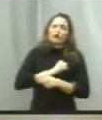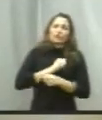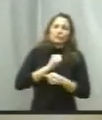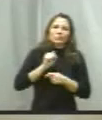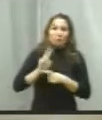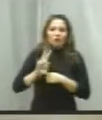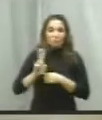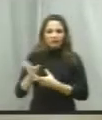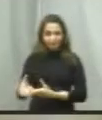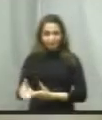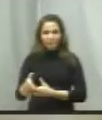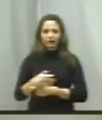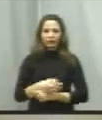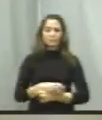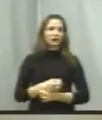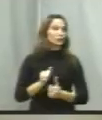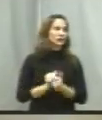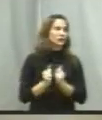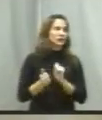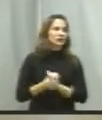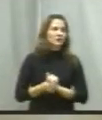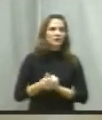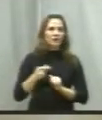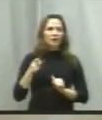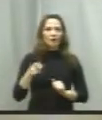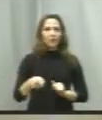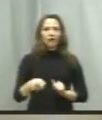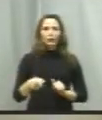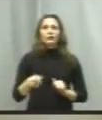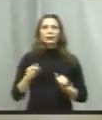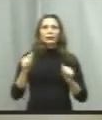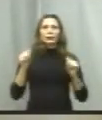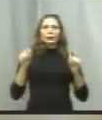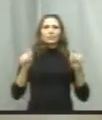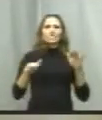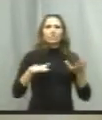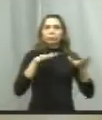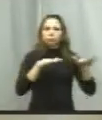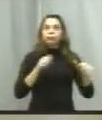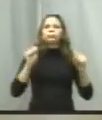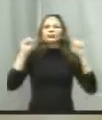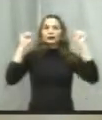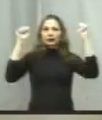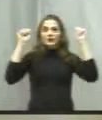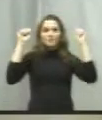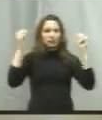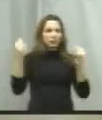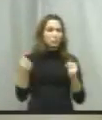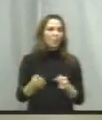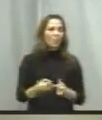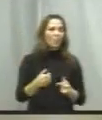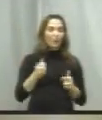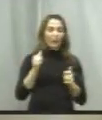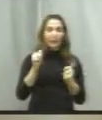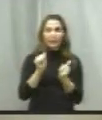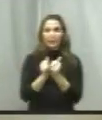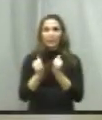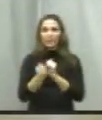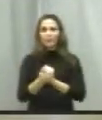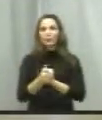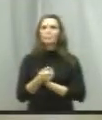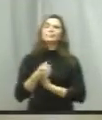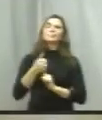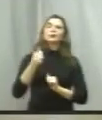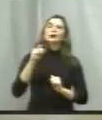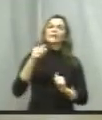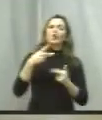Eu estou aqui fazendo uma reivindicação hoje, uma manifestação em prol do nosso esporte, em relação a que saiu no Tribuna